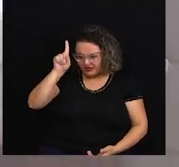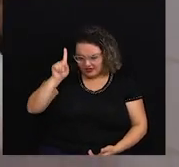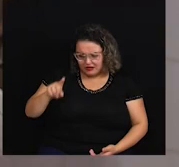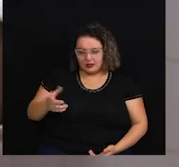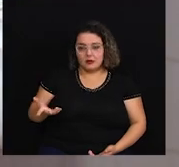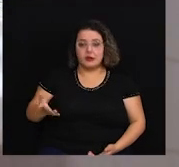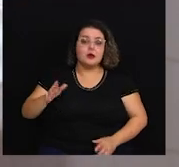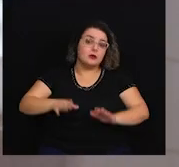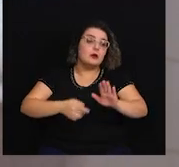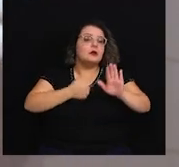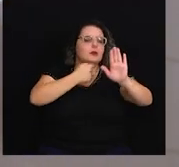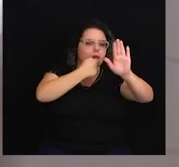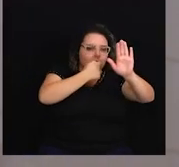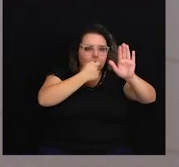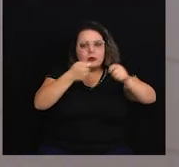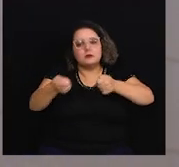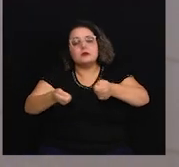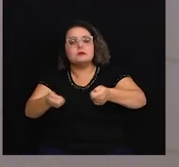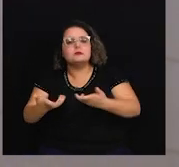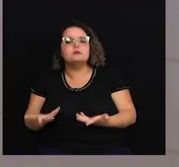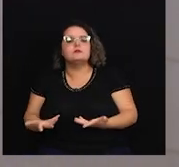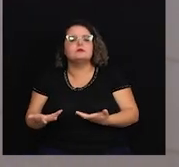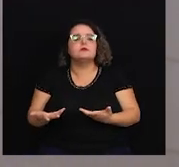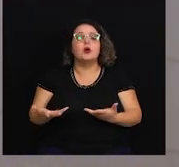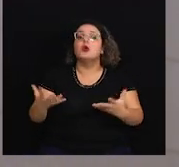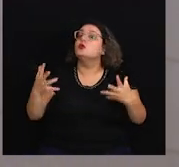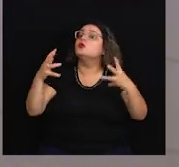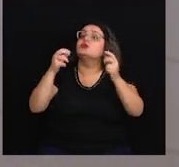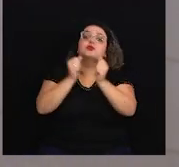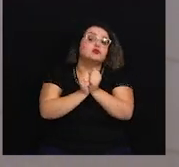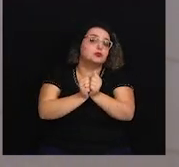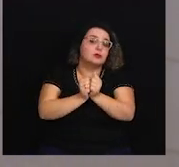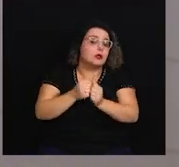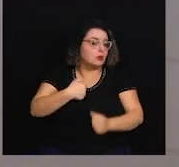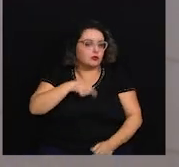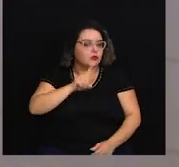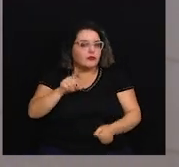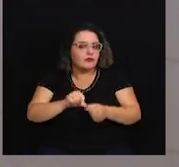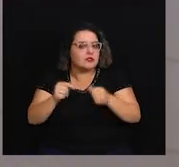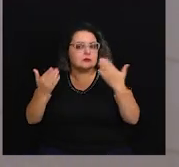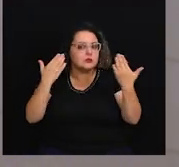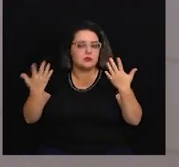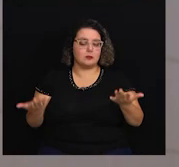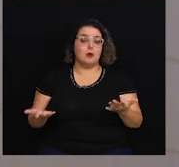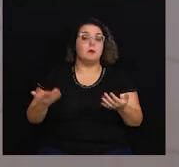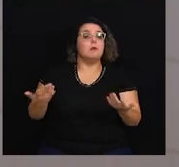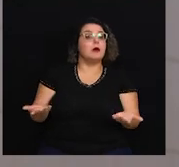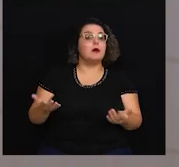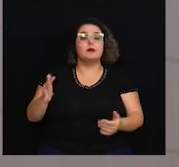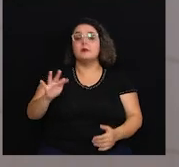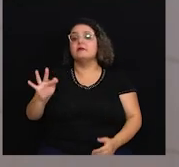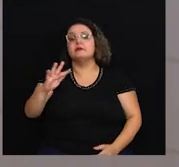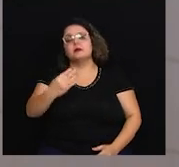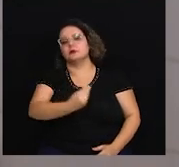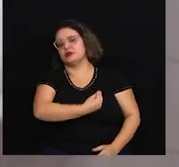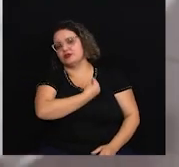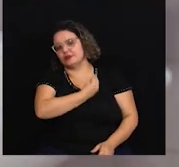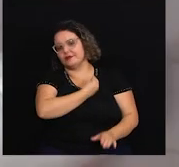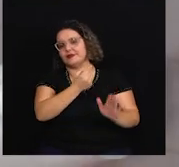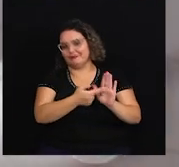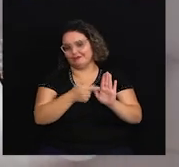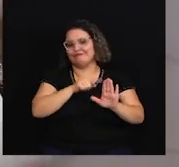causa da arbitragem por causa do isso tudo junto porque o Diego é uma faculdade da vida a